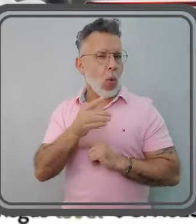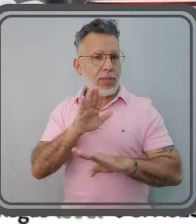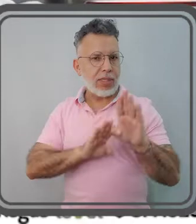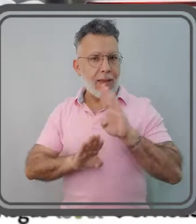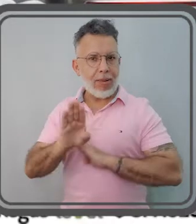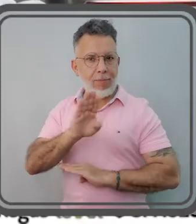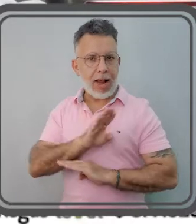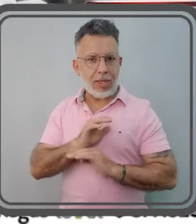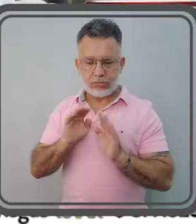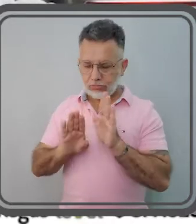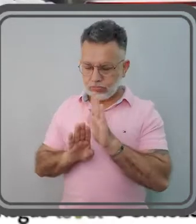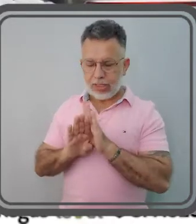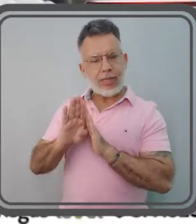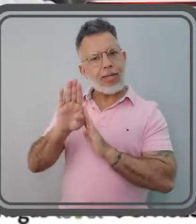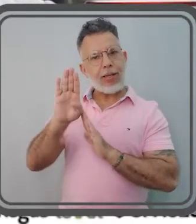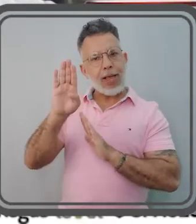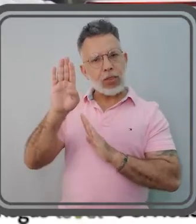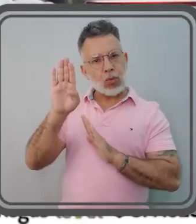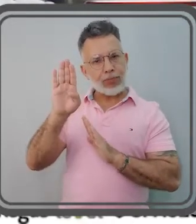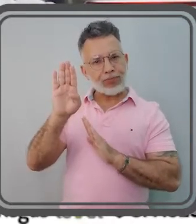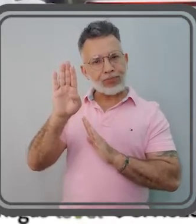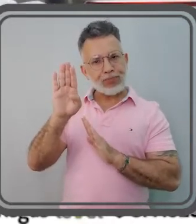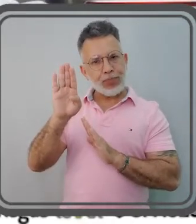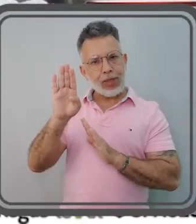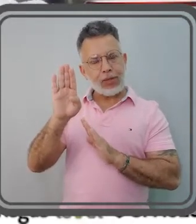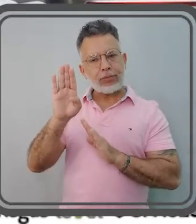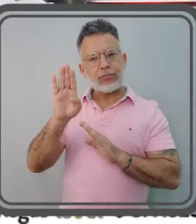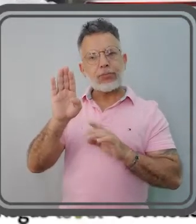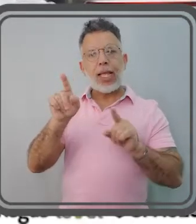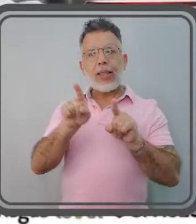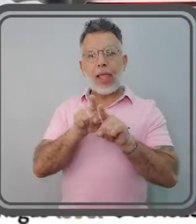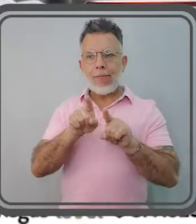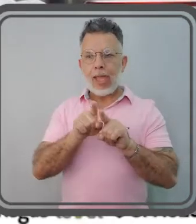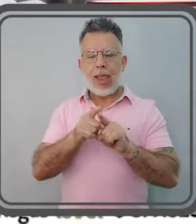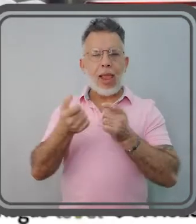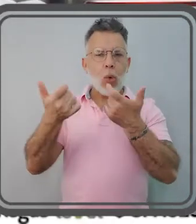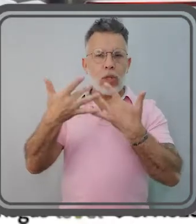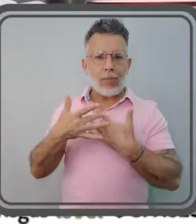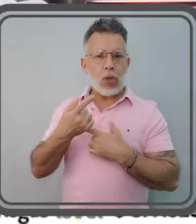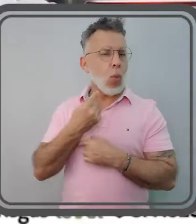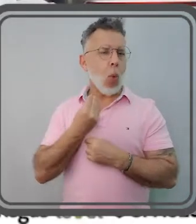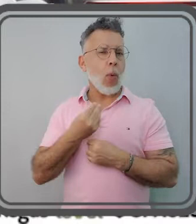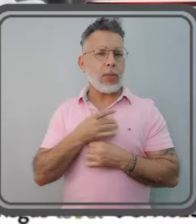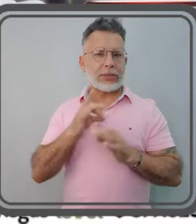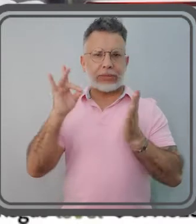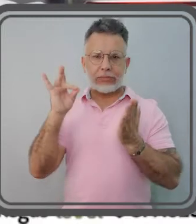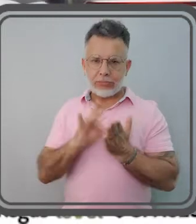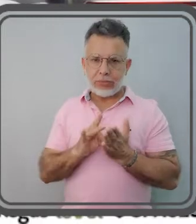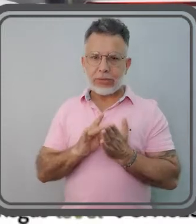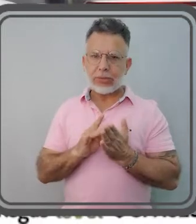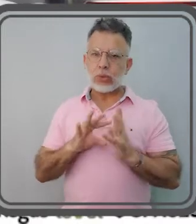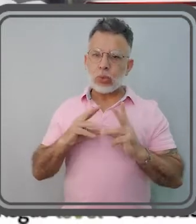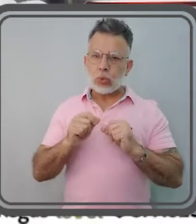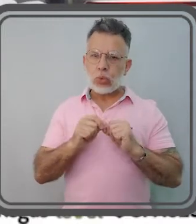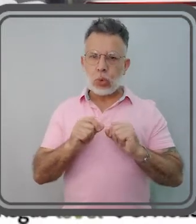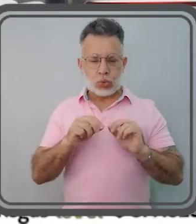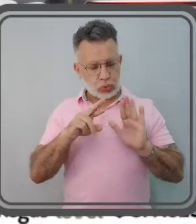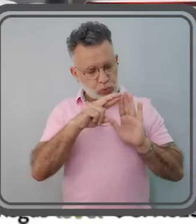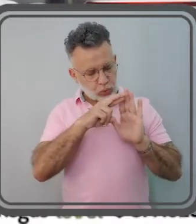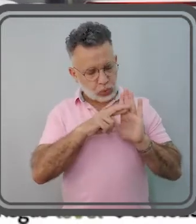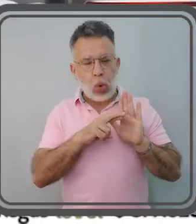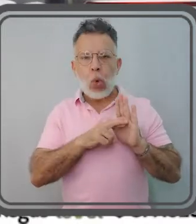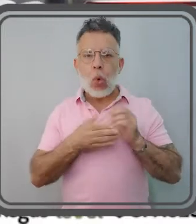e conta um pouco como é que você garante esses padrões, né? Acho que são dois campos aí para a gente explorar um pouquinho.